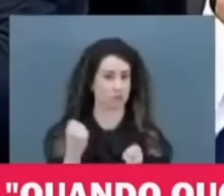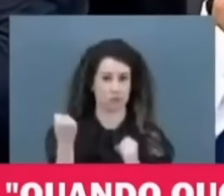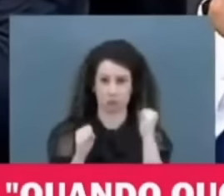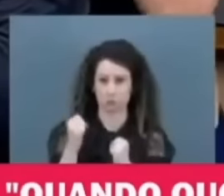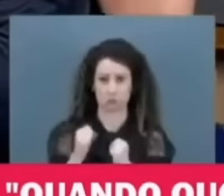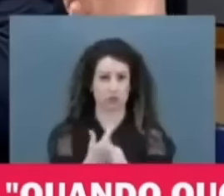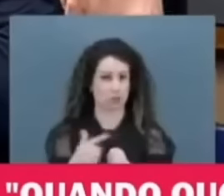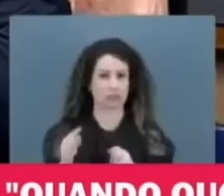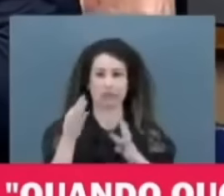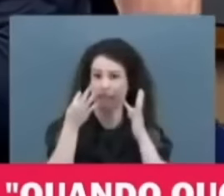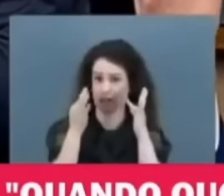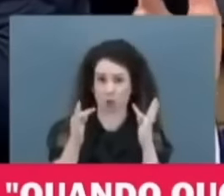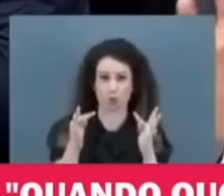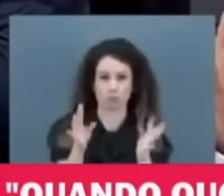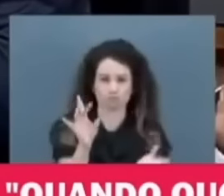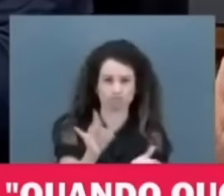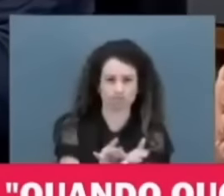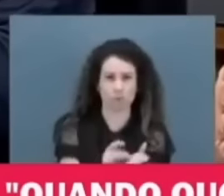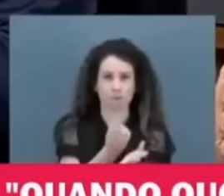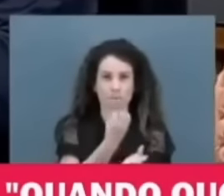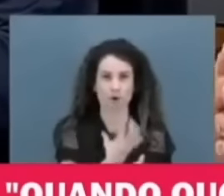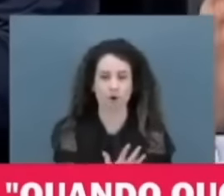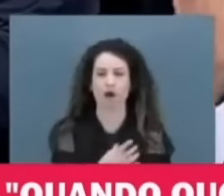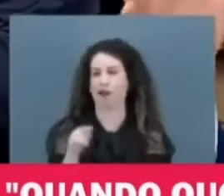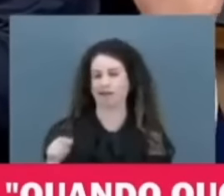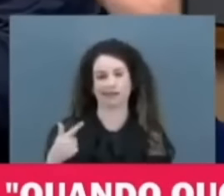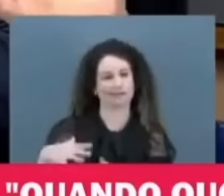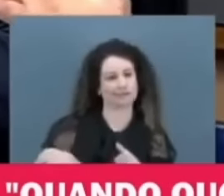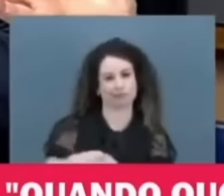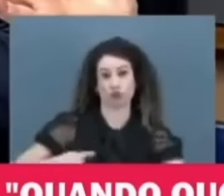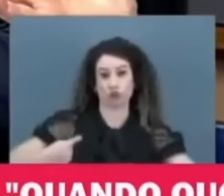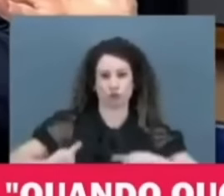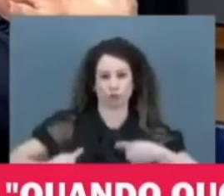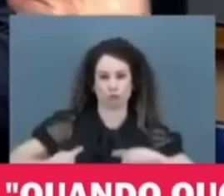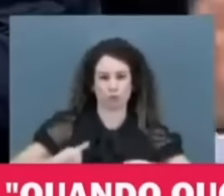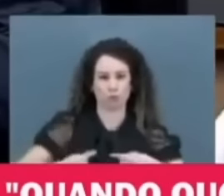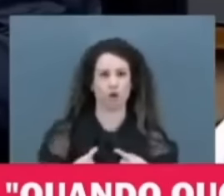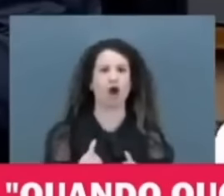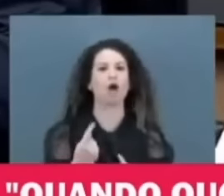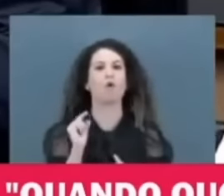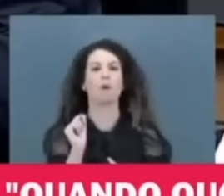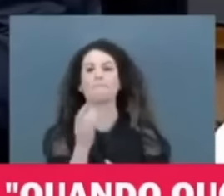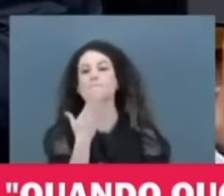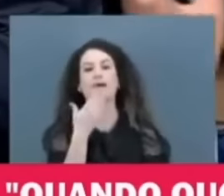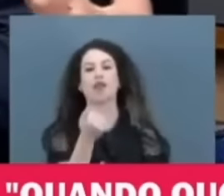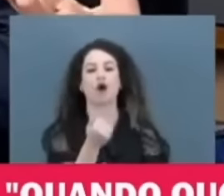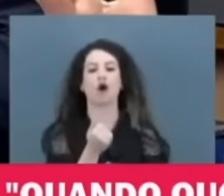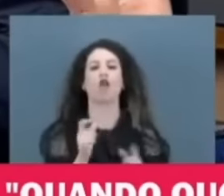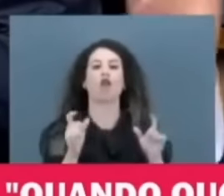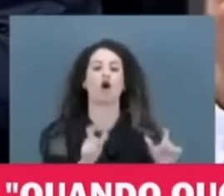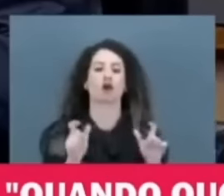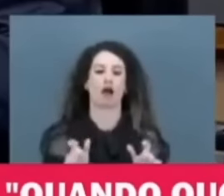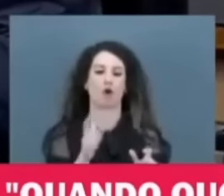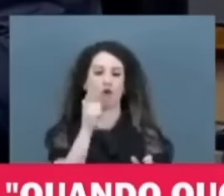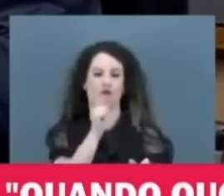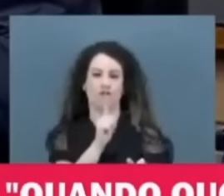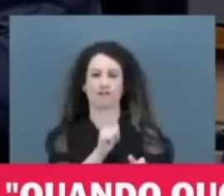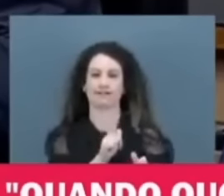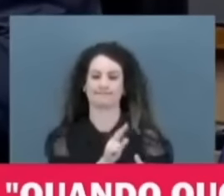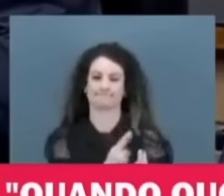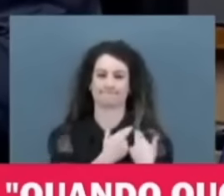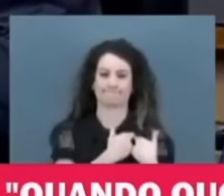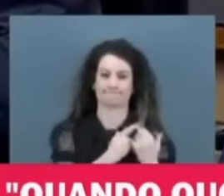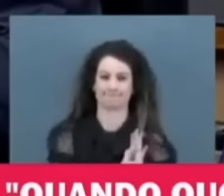tecnologia de ponta não vai disputar os melhores postos Senador Marinho em um ano nós voltamos a ser a n